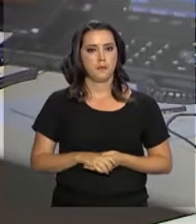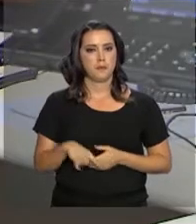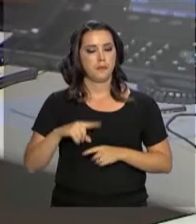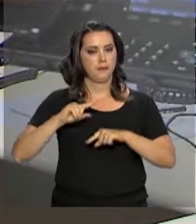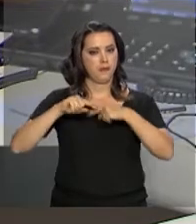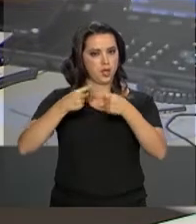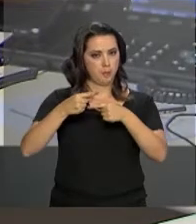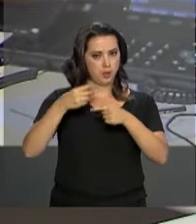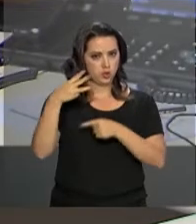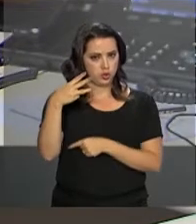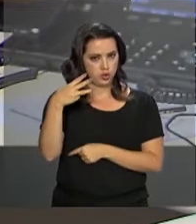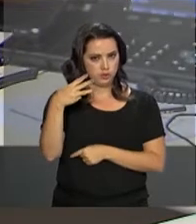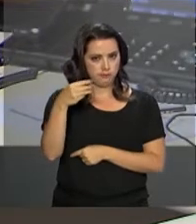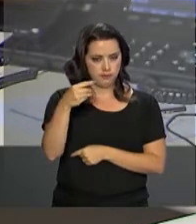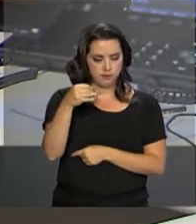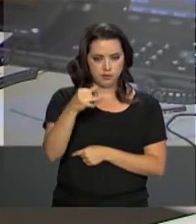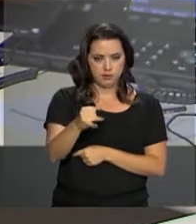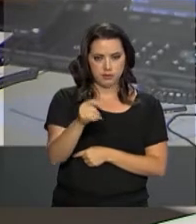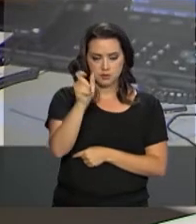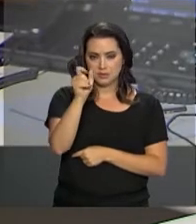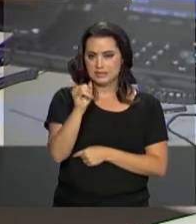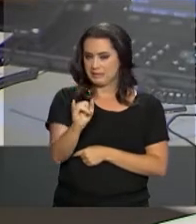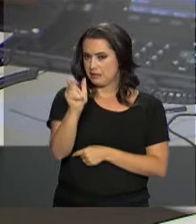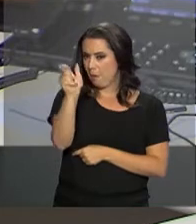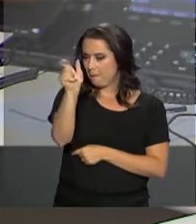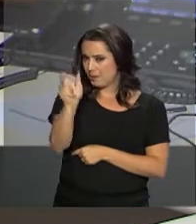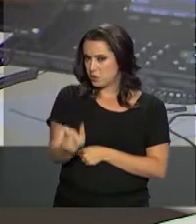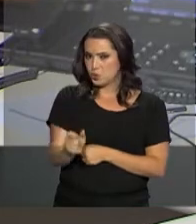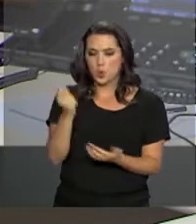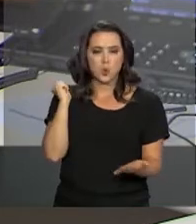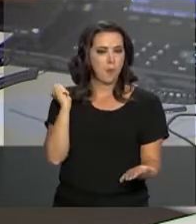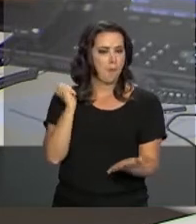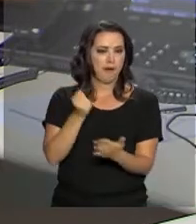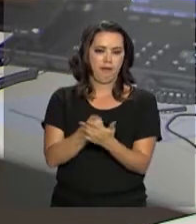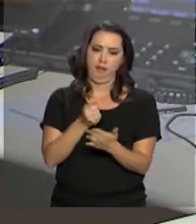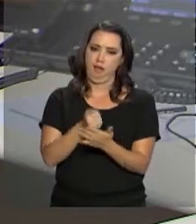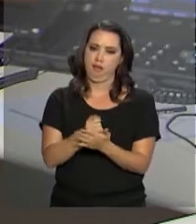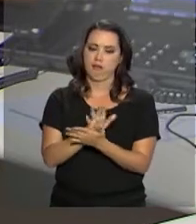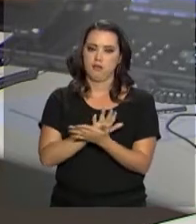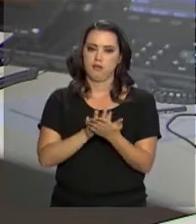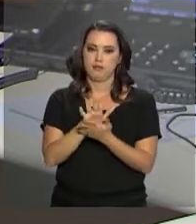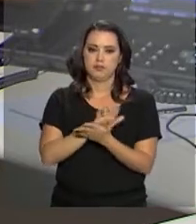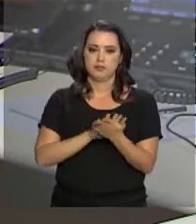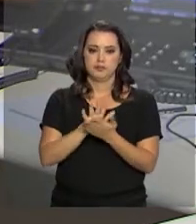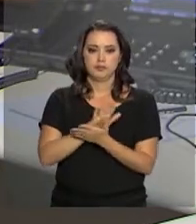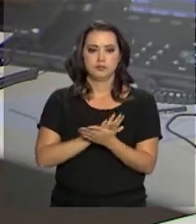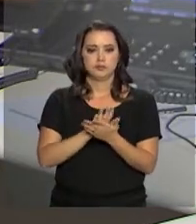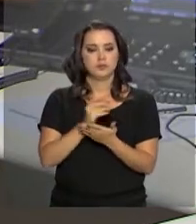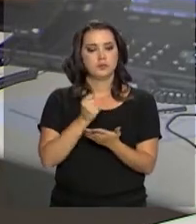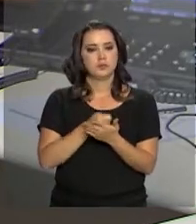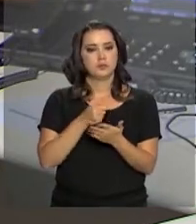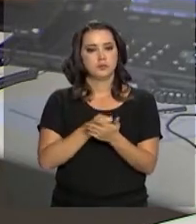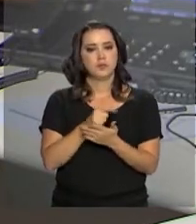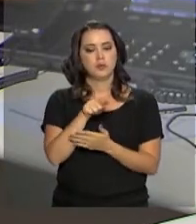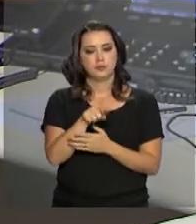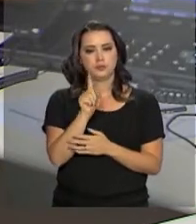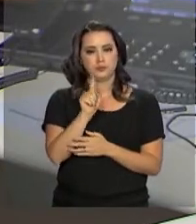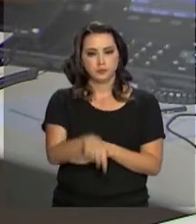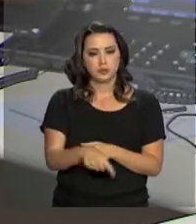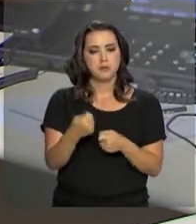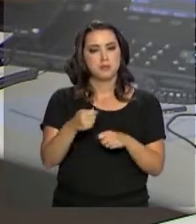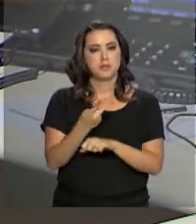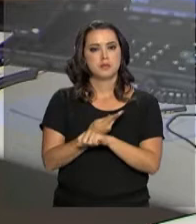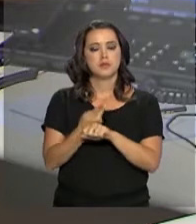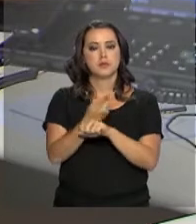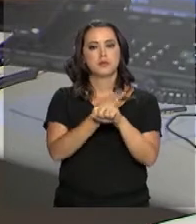esses 30 dias se o cliente e não o consegui pagar nem cuidar ele ele deve